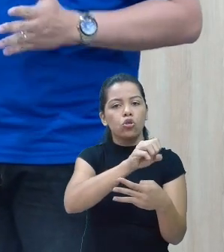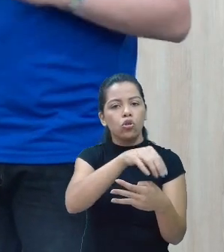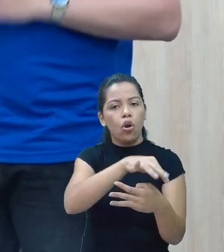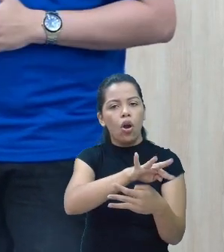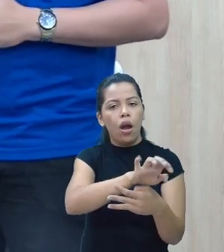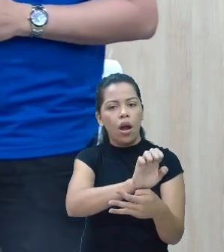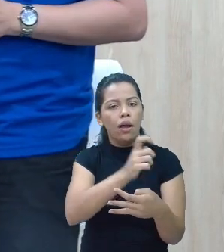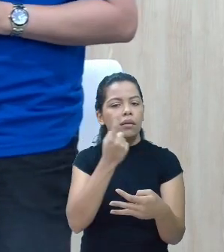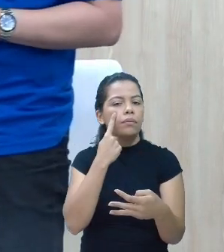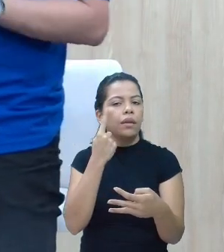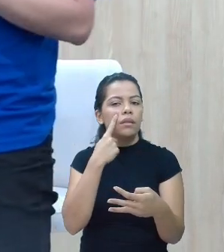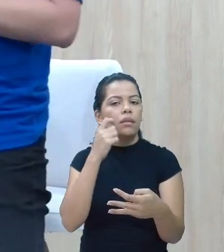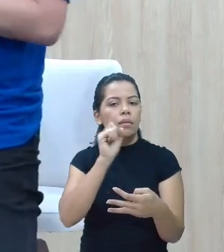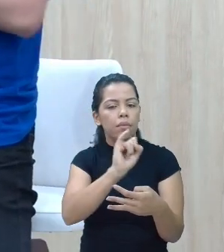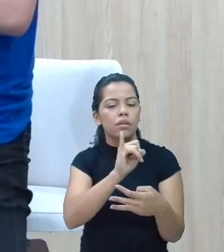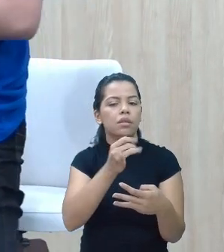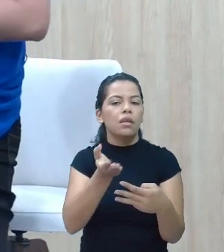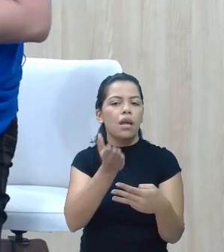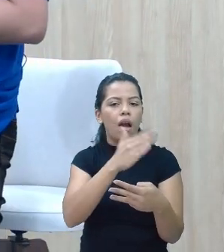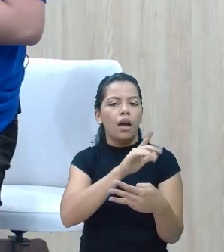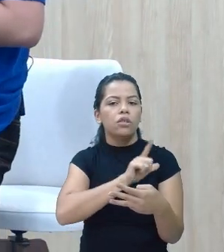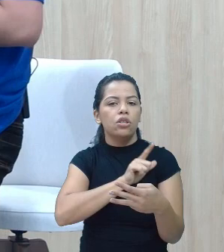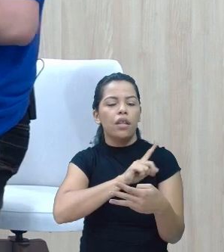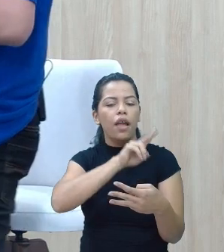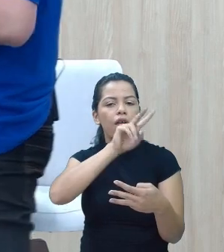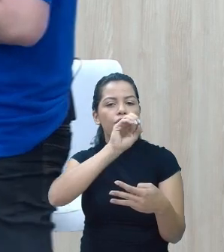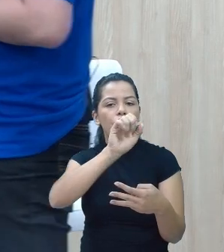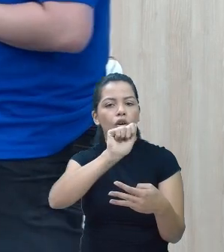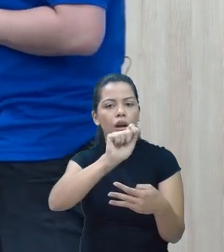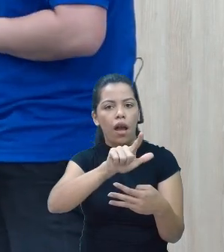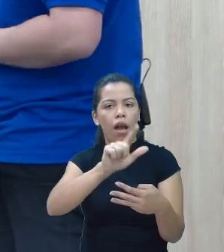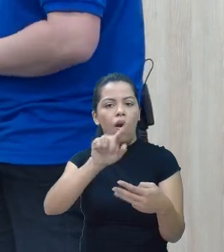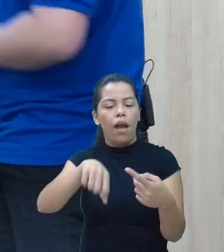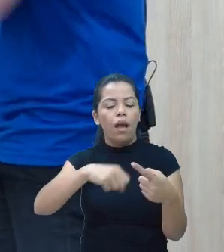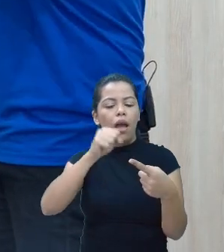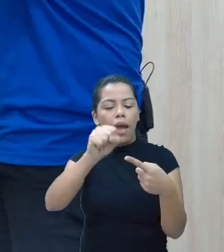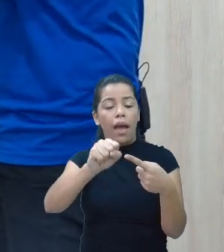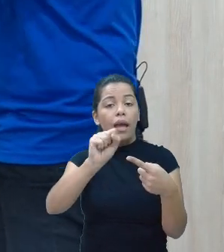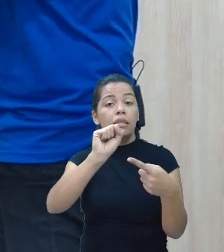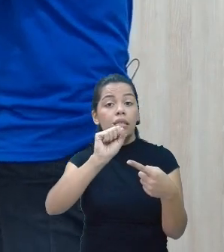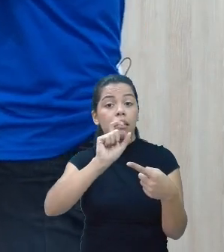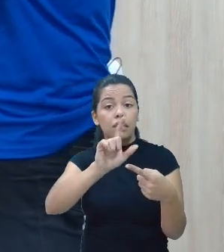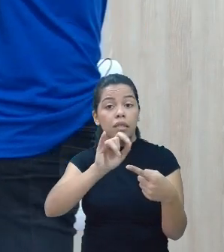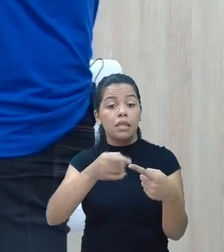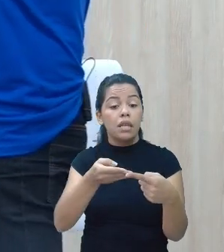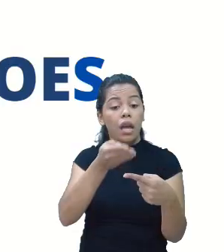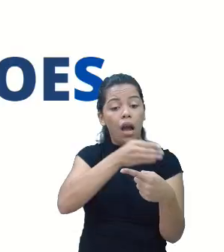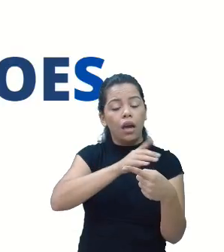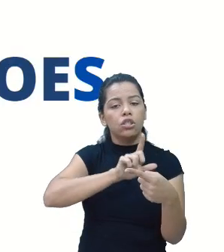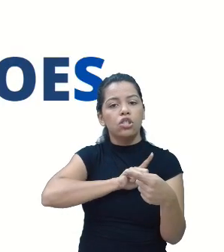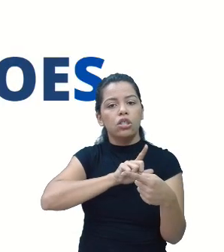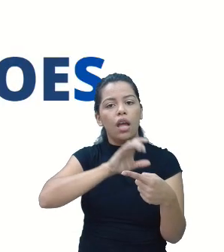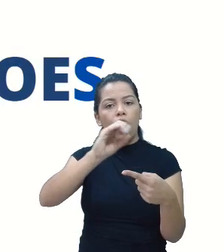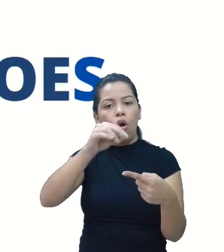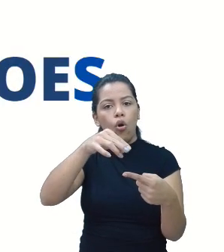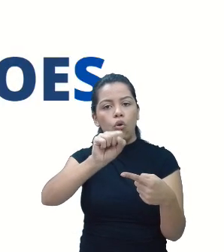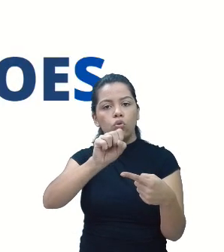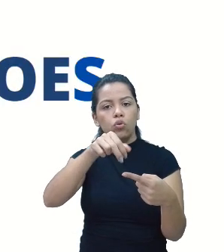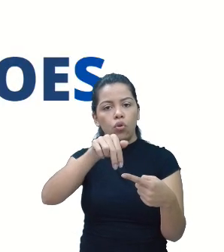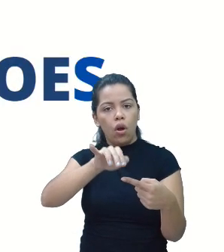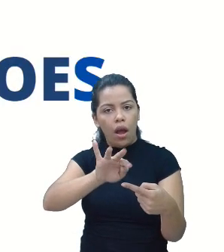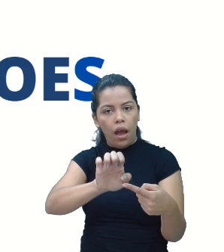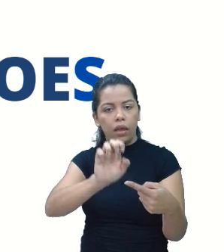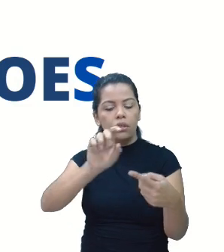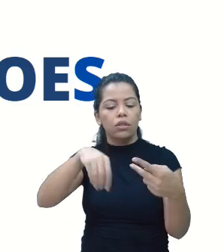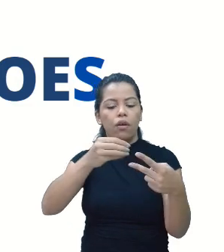o S. Se vier consoante, bota o E e o S, beleza? Então, video, videos, potato, potatoes, e